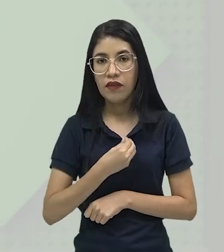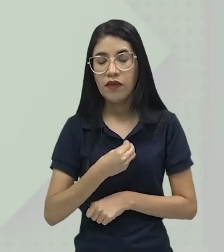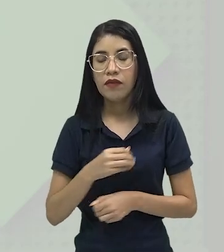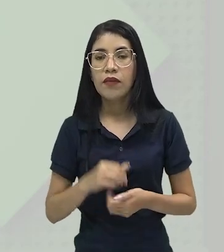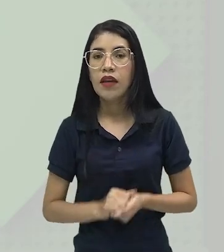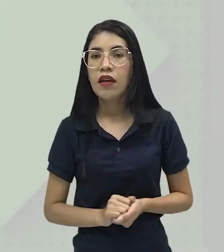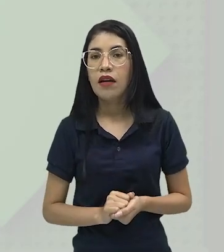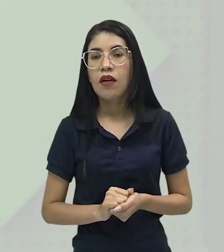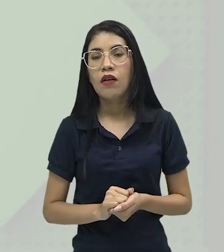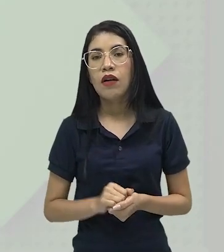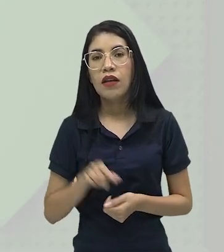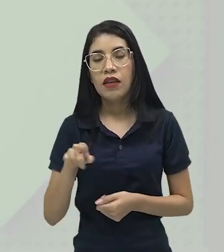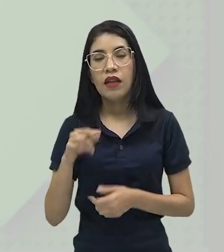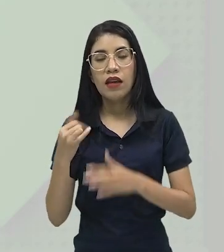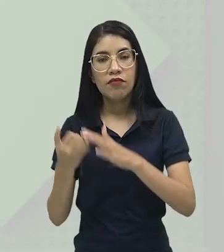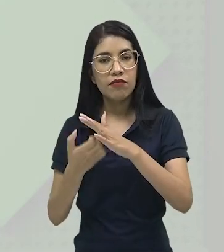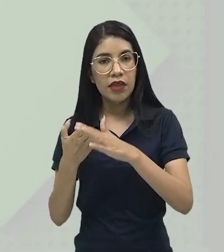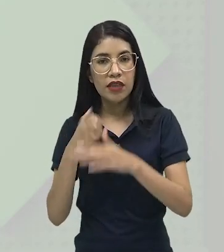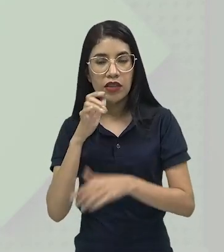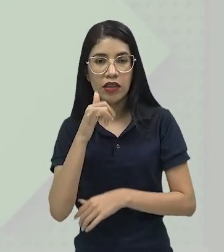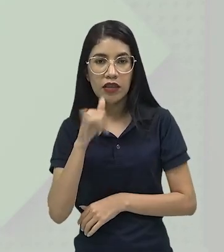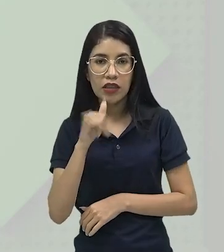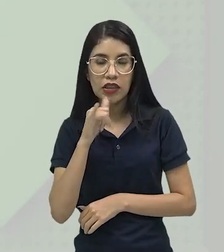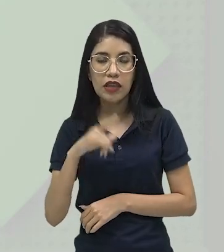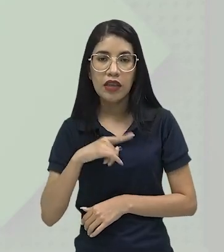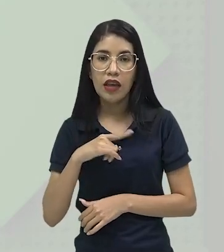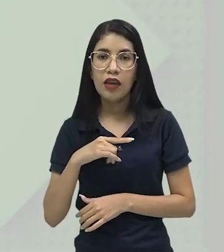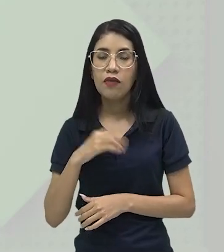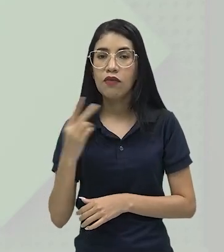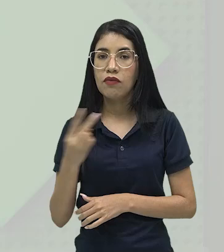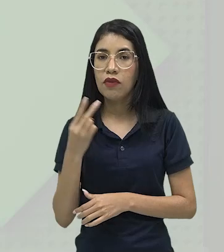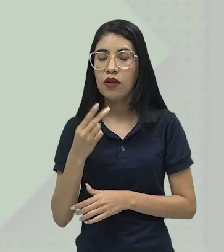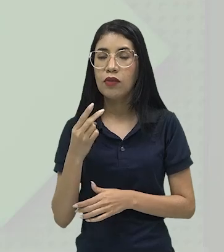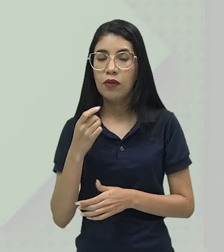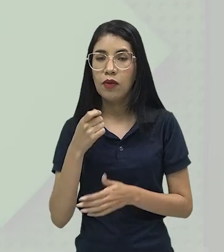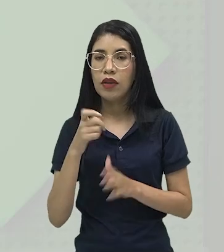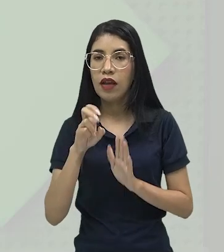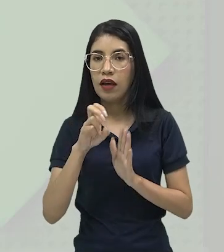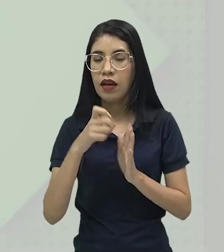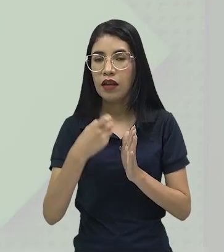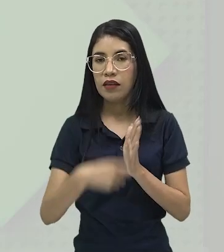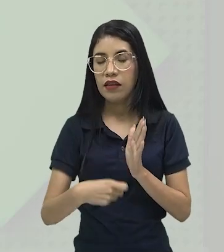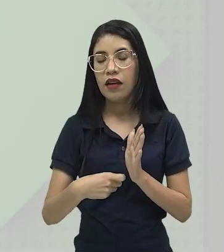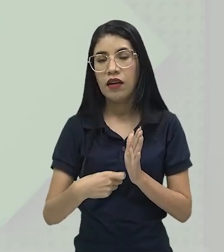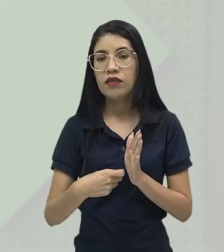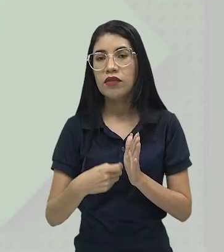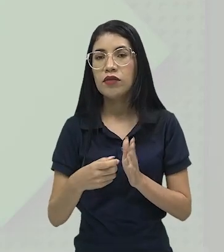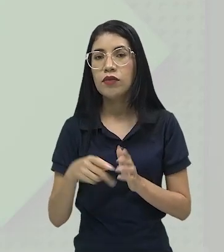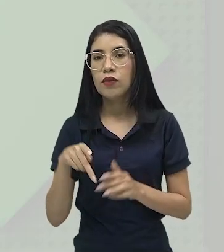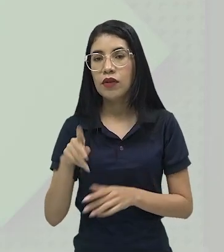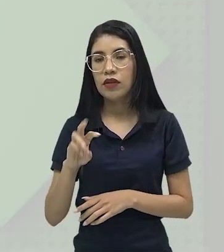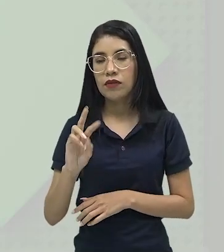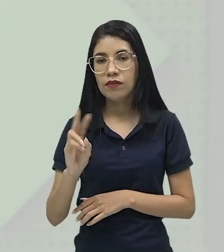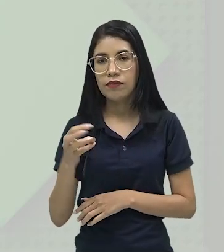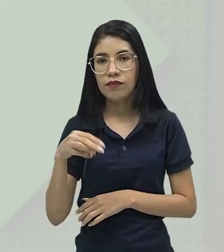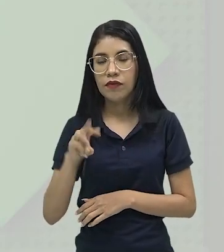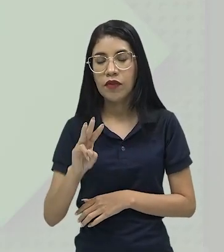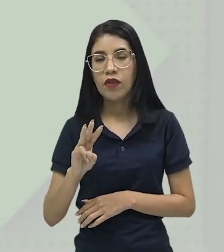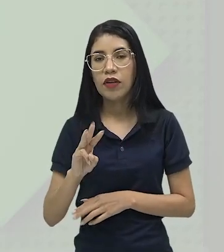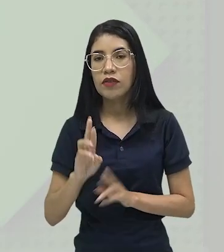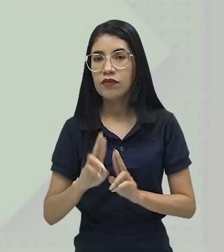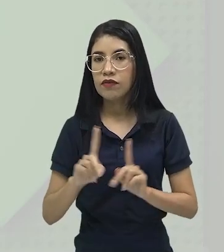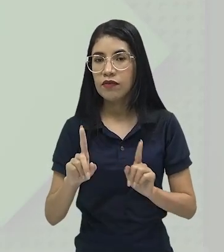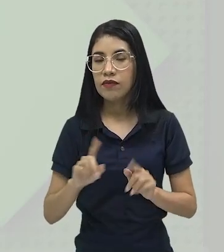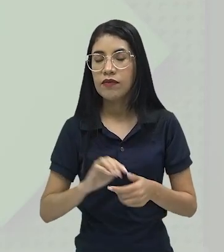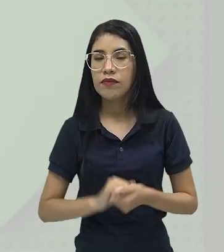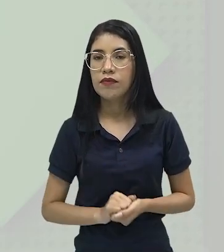encontra, aquela concessionária vai cobrar uma taxa, né, por esse quilowatt-hora consumido diferente. Então, isso